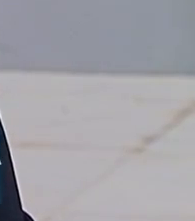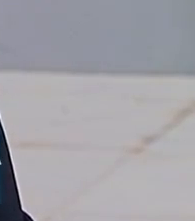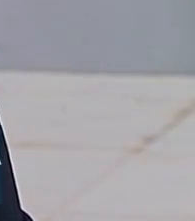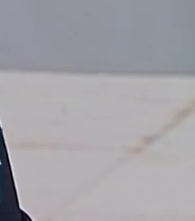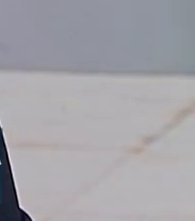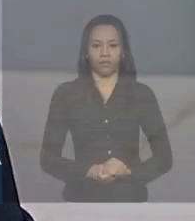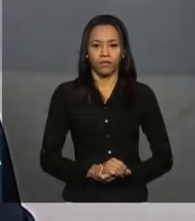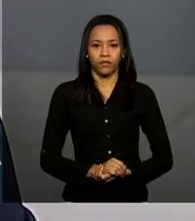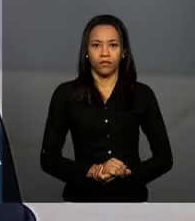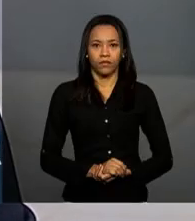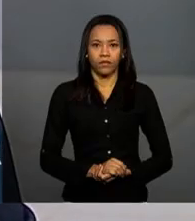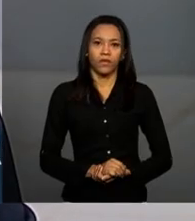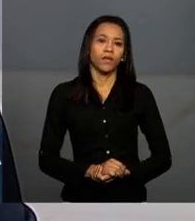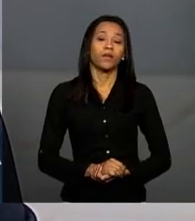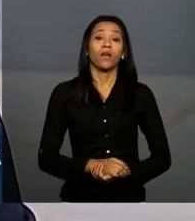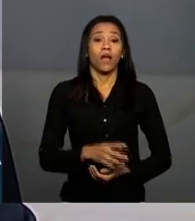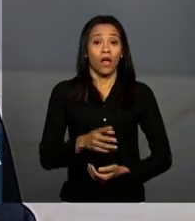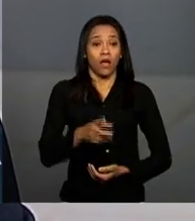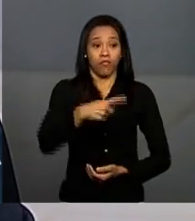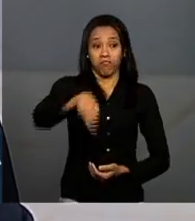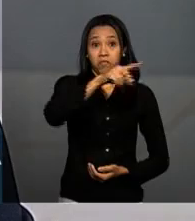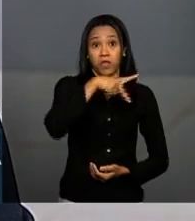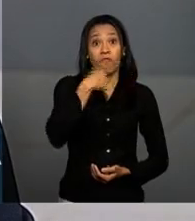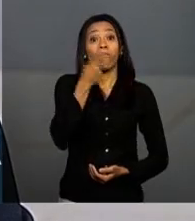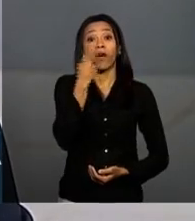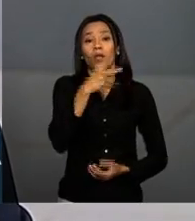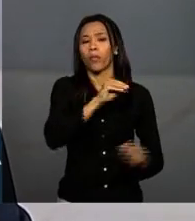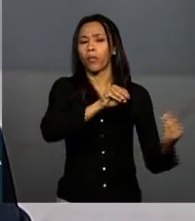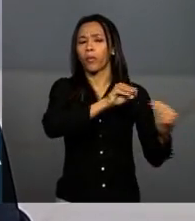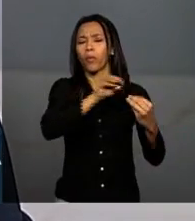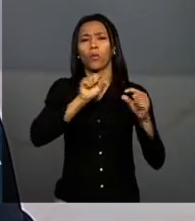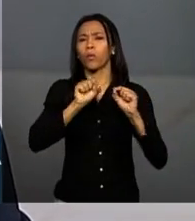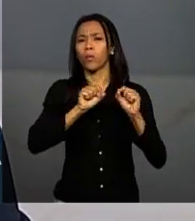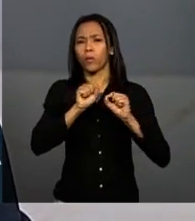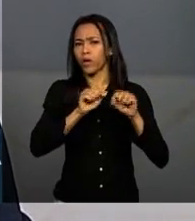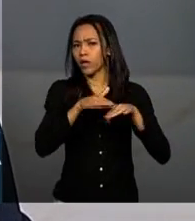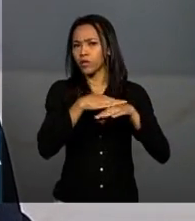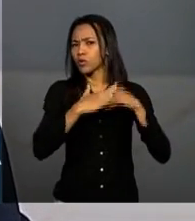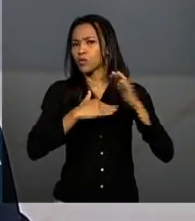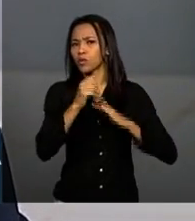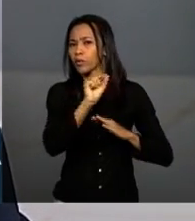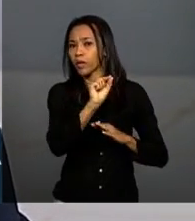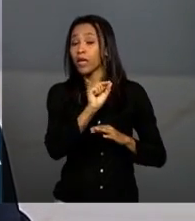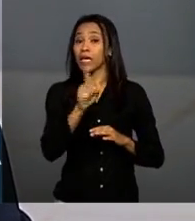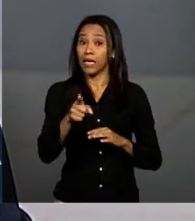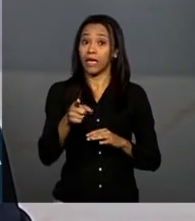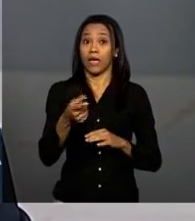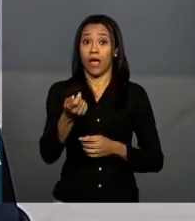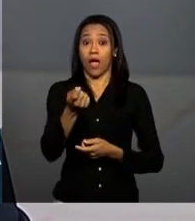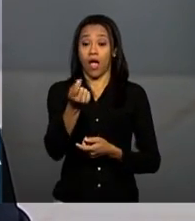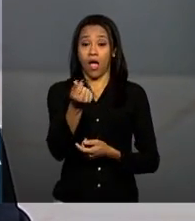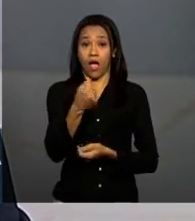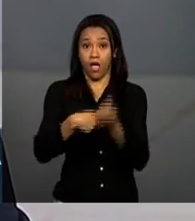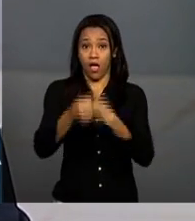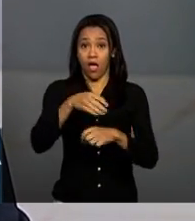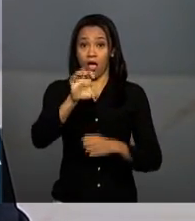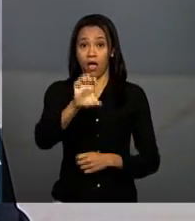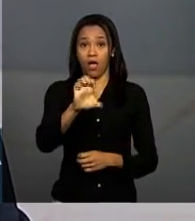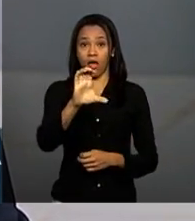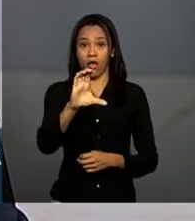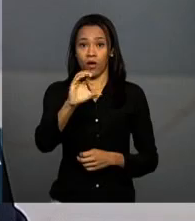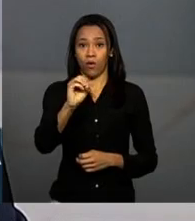próximos meses a gente prevê segundo ouvindo do Ministro Joaquim Levi que as medidas